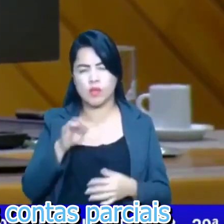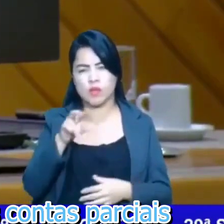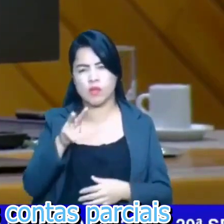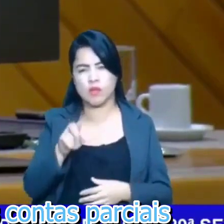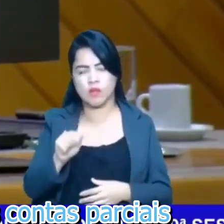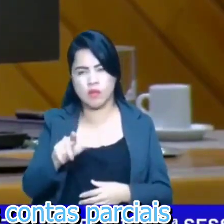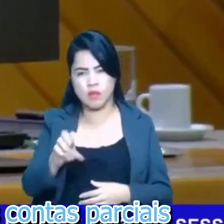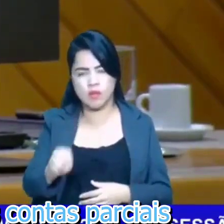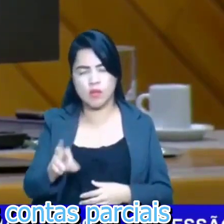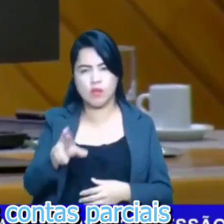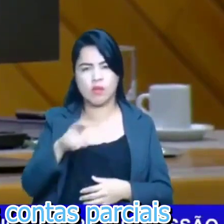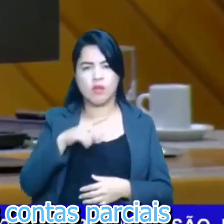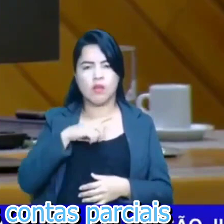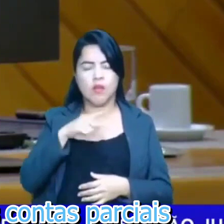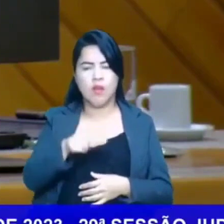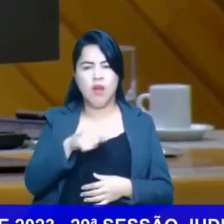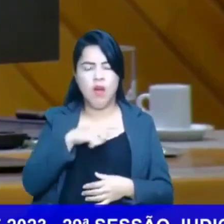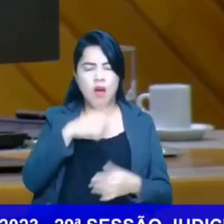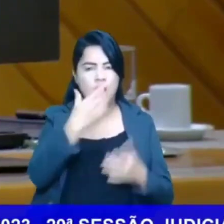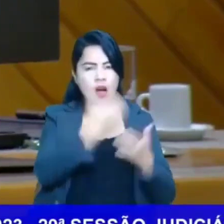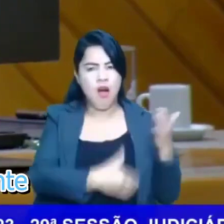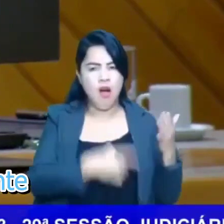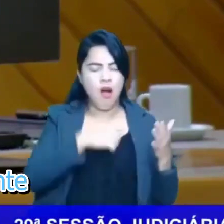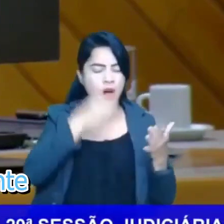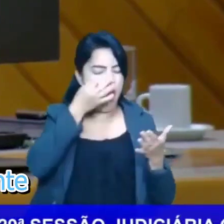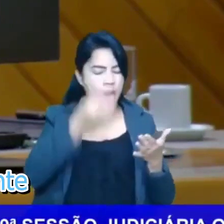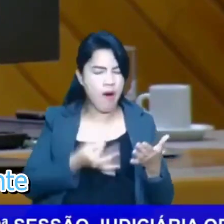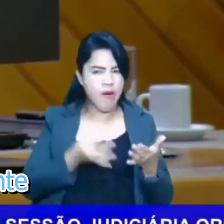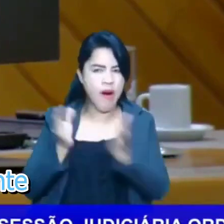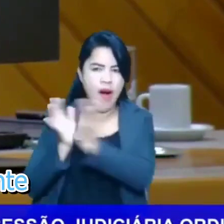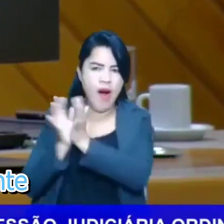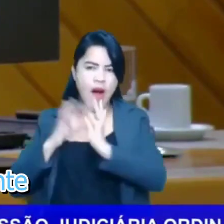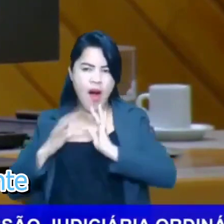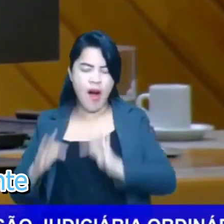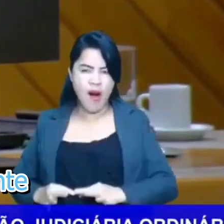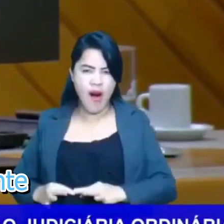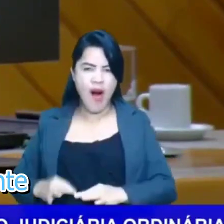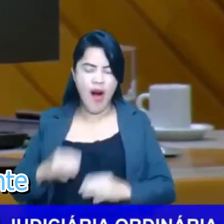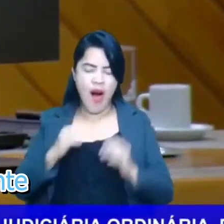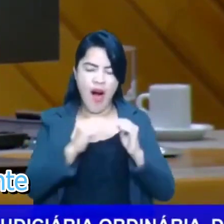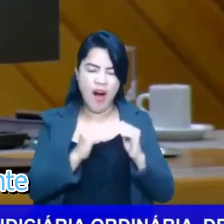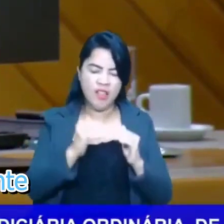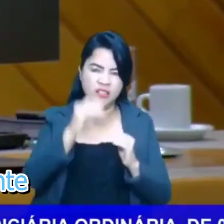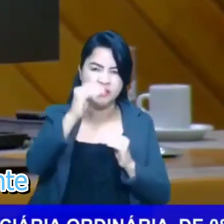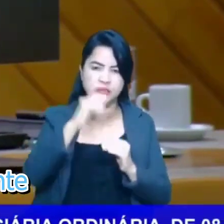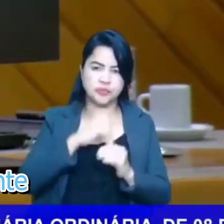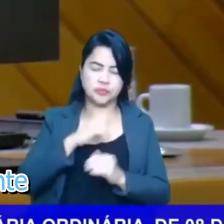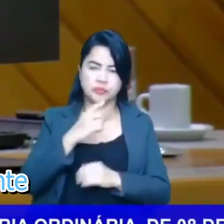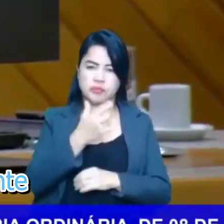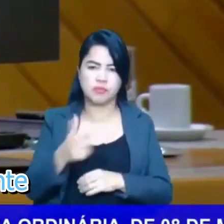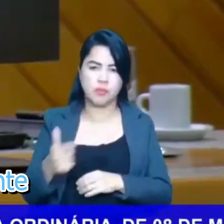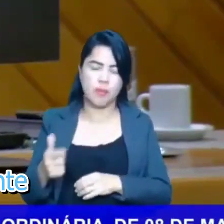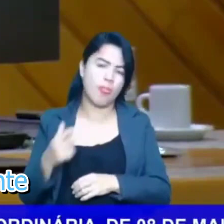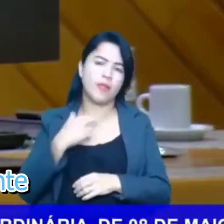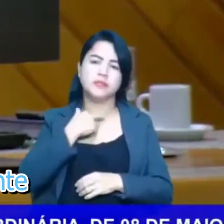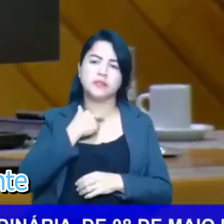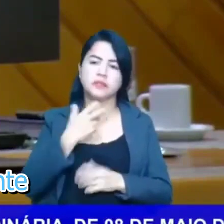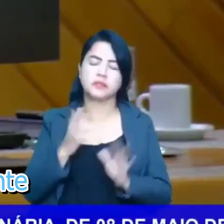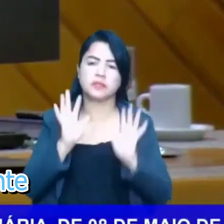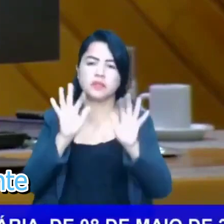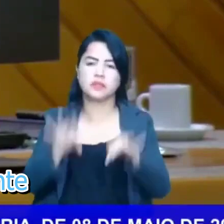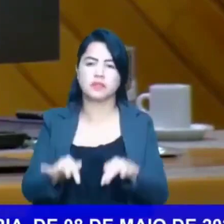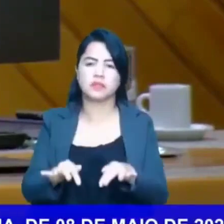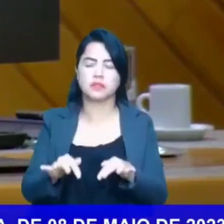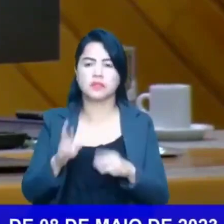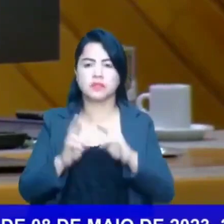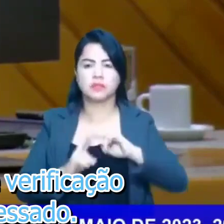constou nas contas parciais ter sido, na ótica do órgão ministerial, um montante significativo, não é suficiente para concluir